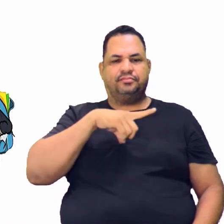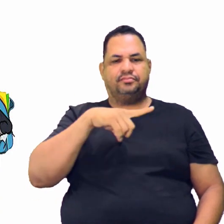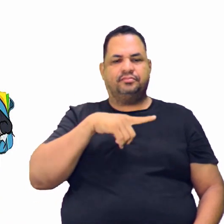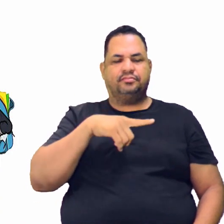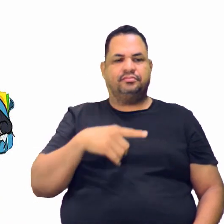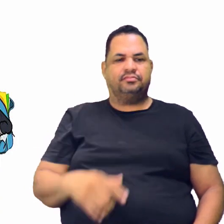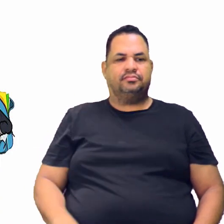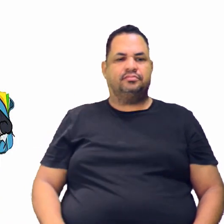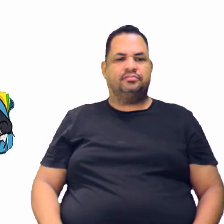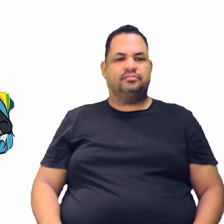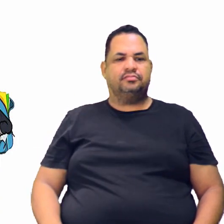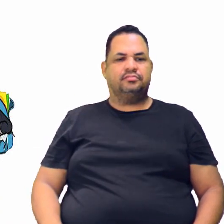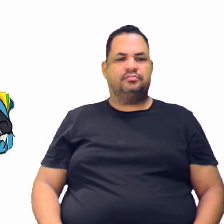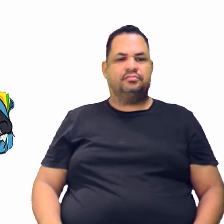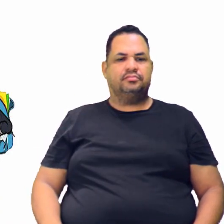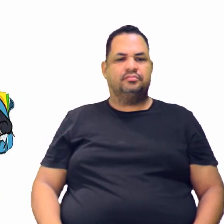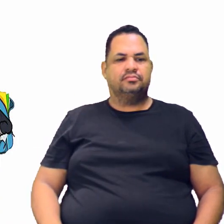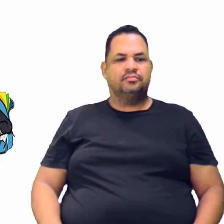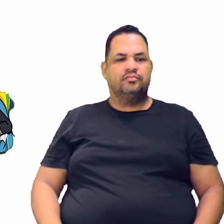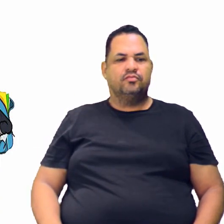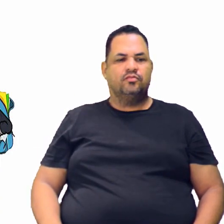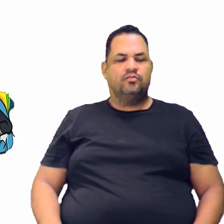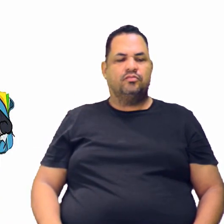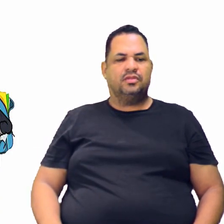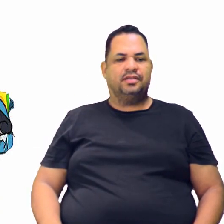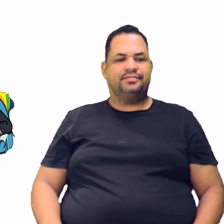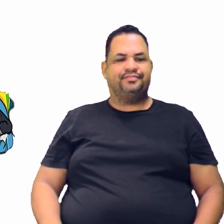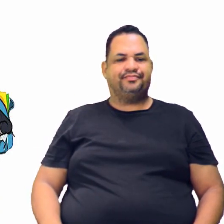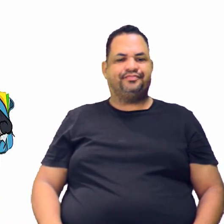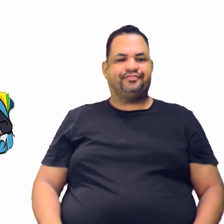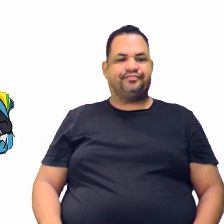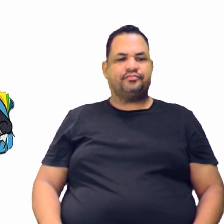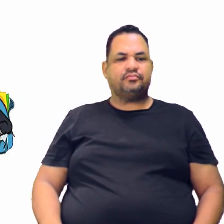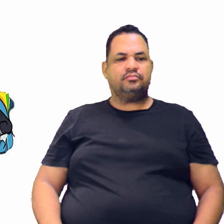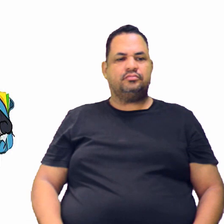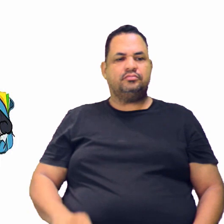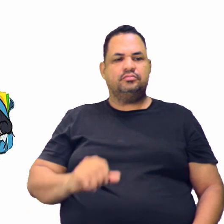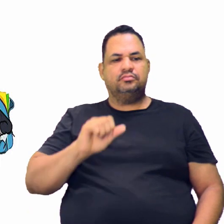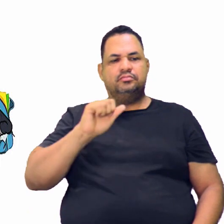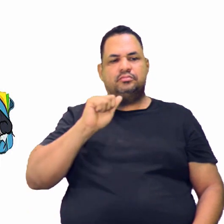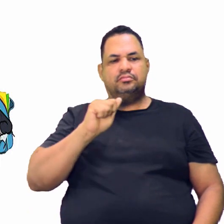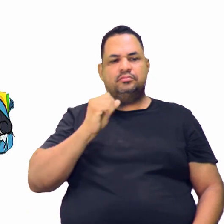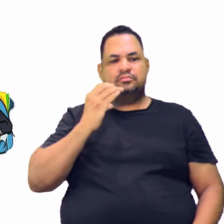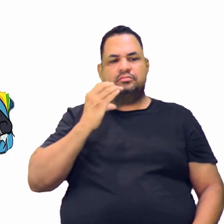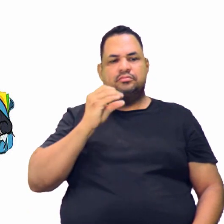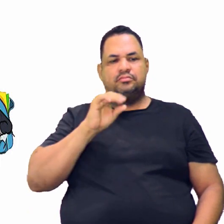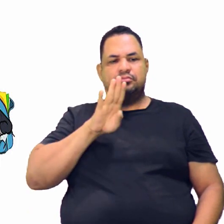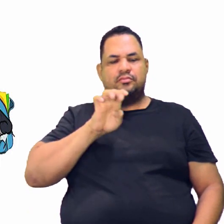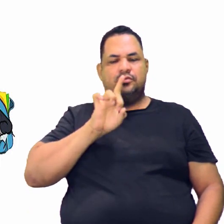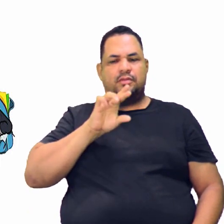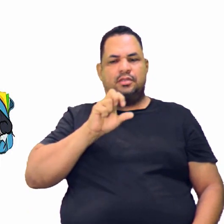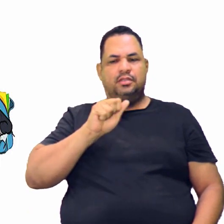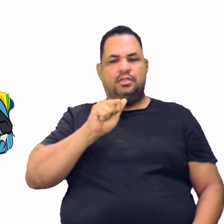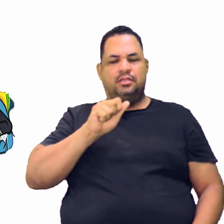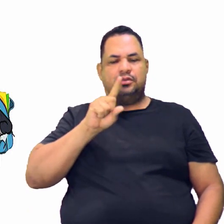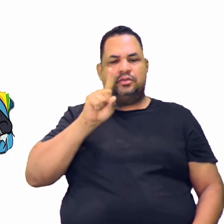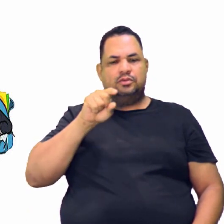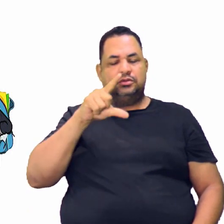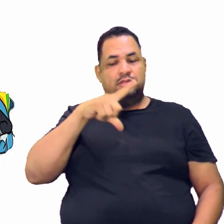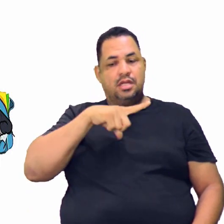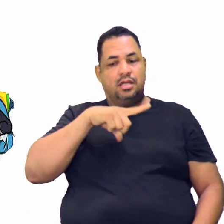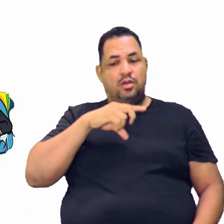tenho acrobata ou acróbata, tá certo? Pode usar as duas, como assim, como